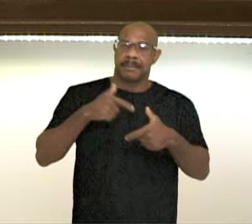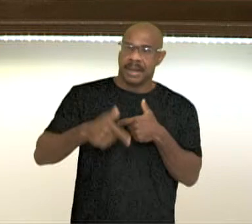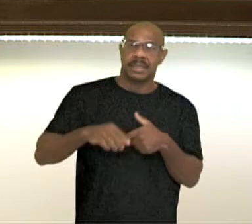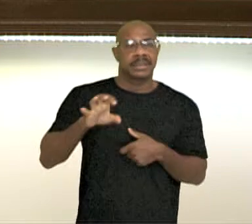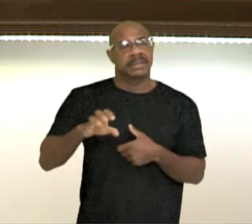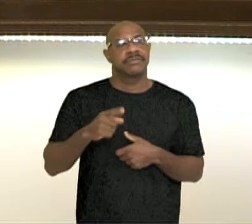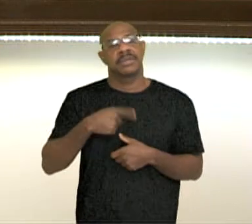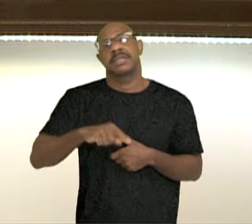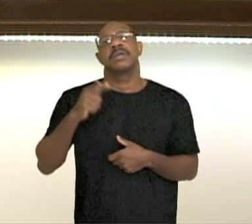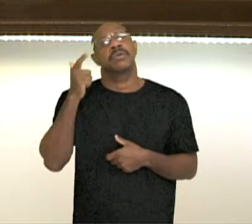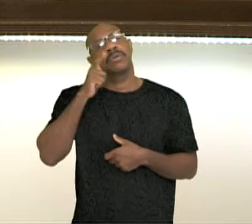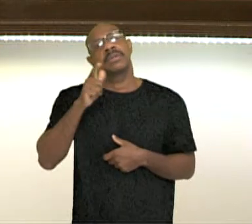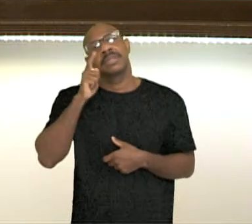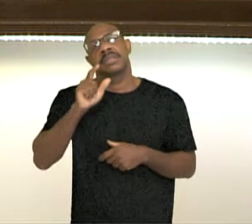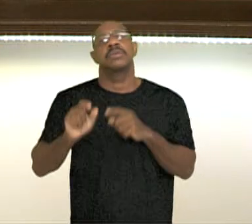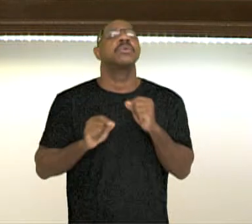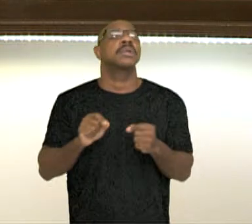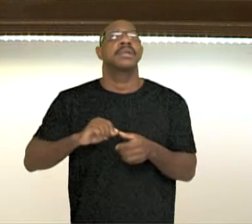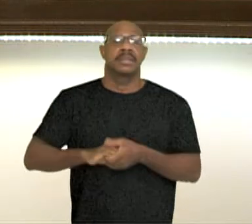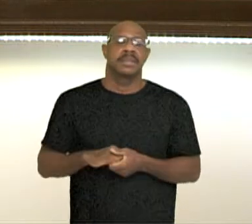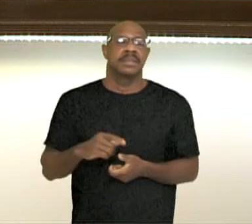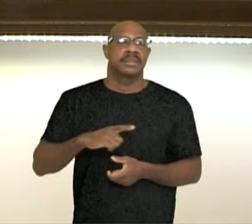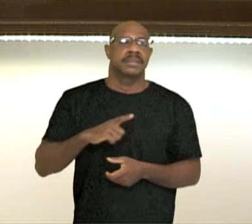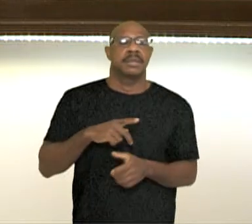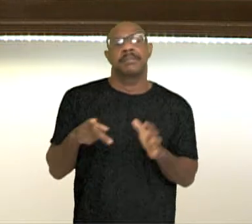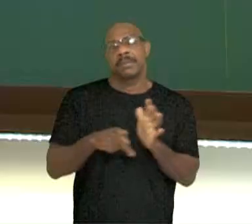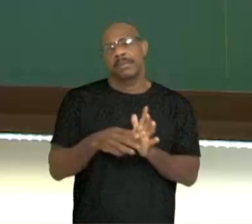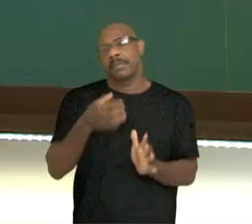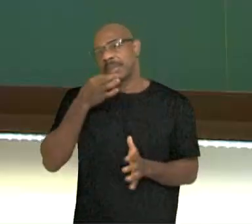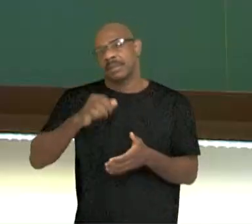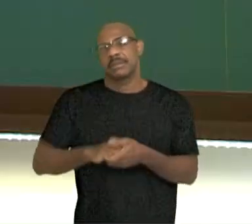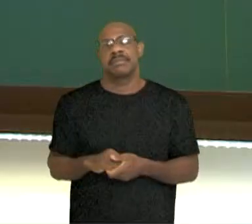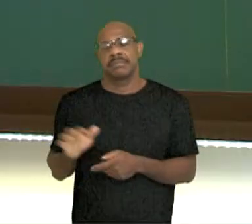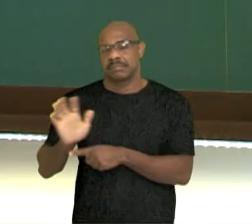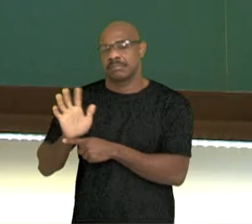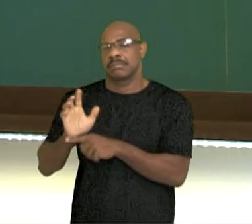você consiga, a partir dali, ter a sua própria opinião.